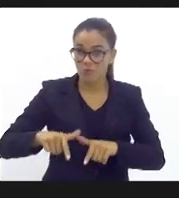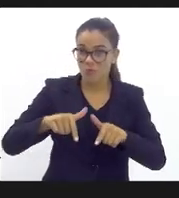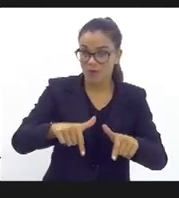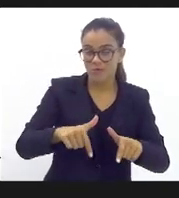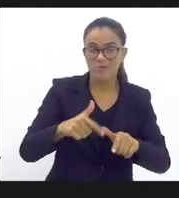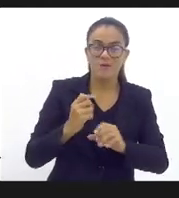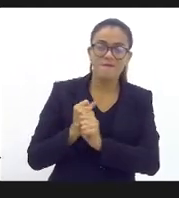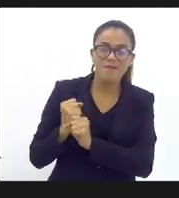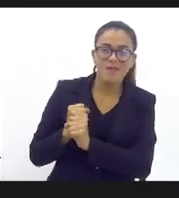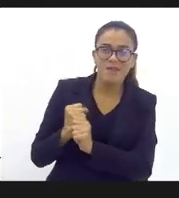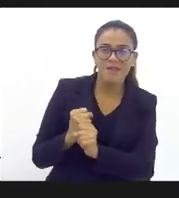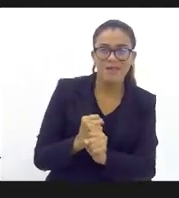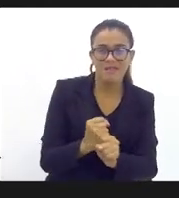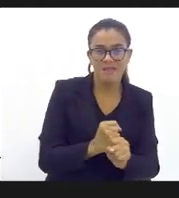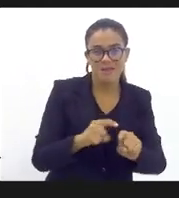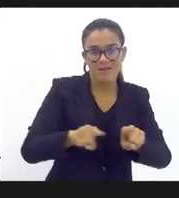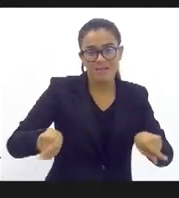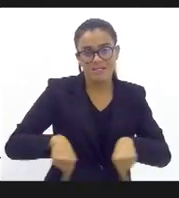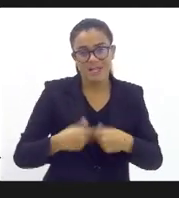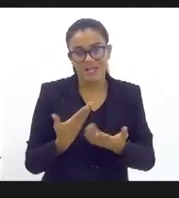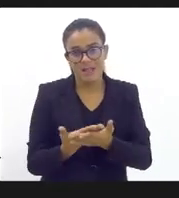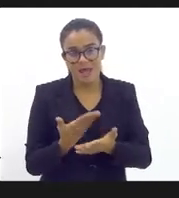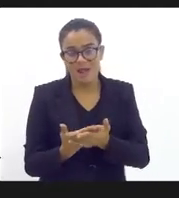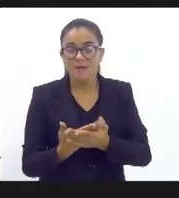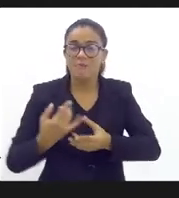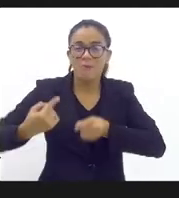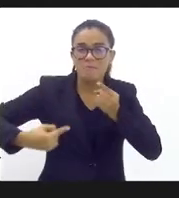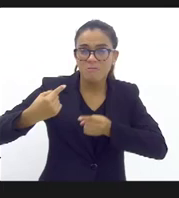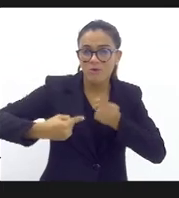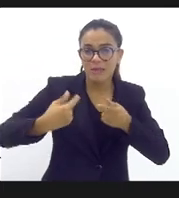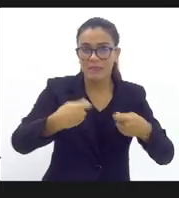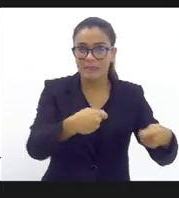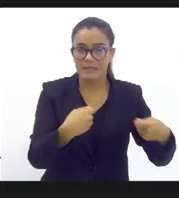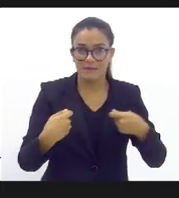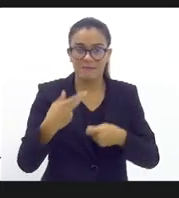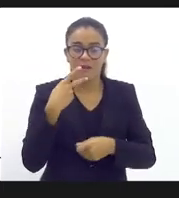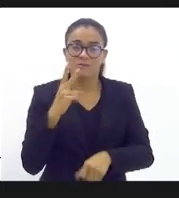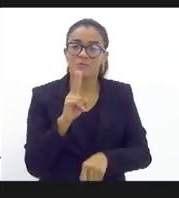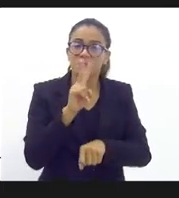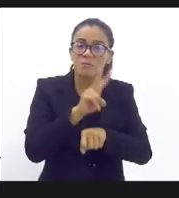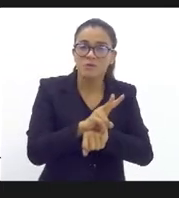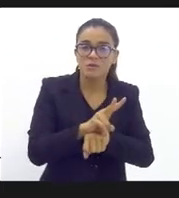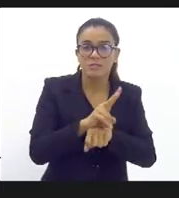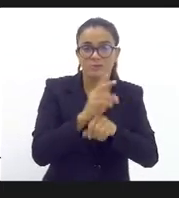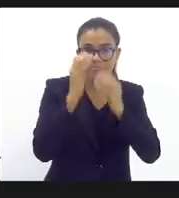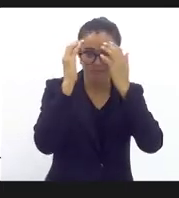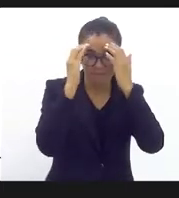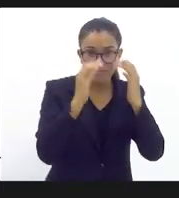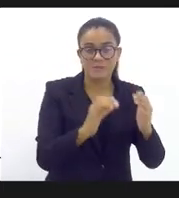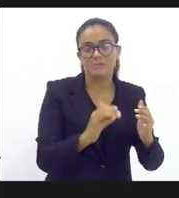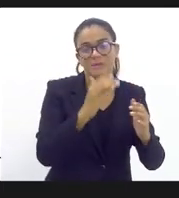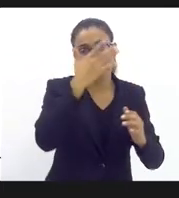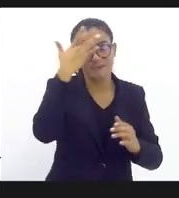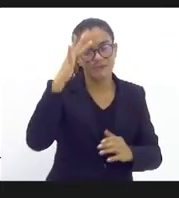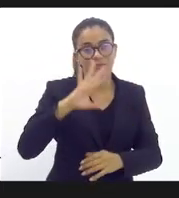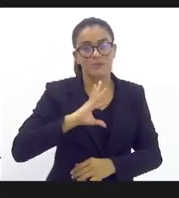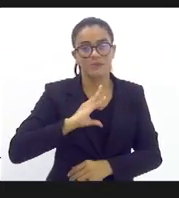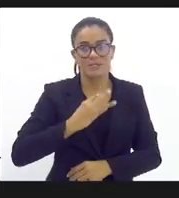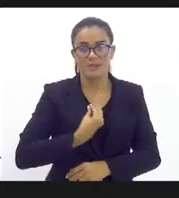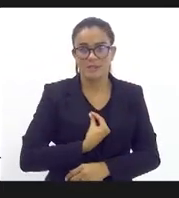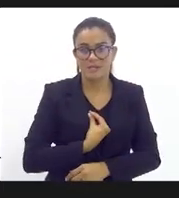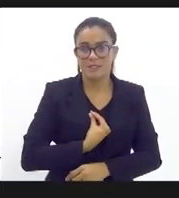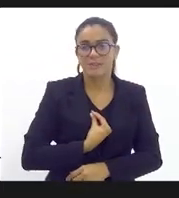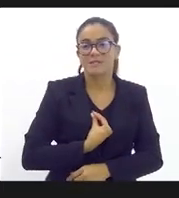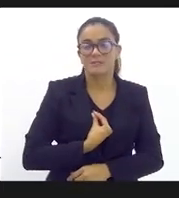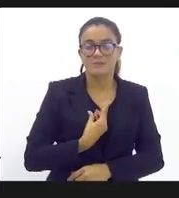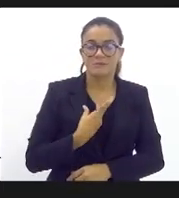vida inteira em sala de aula, com a luta política necessária para que a gente fale da proteção dos direitos de pessoas trans